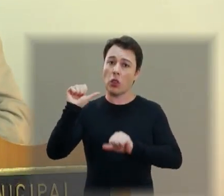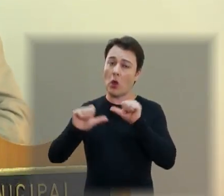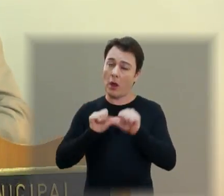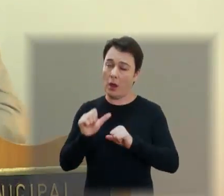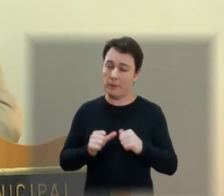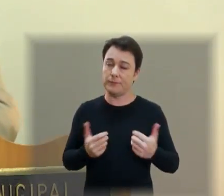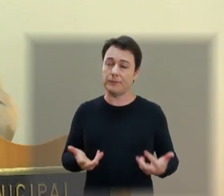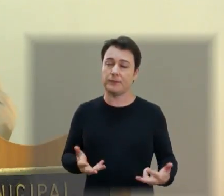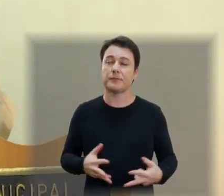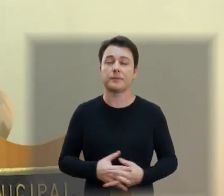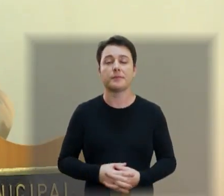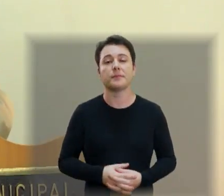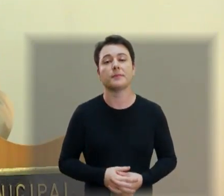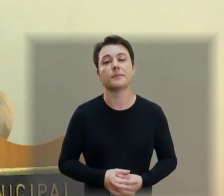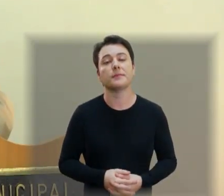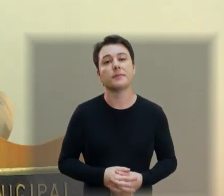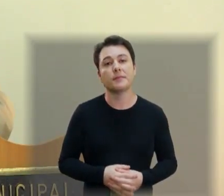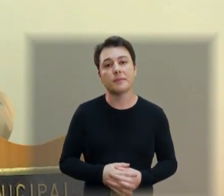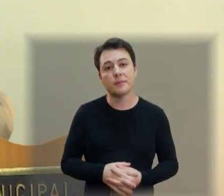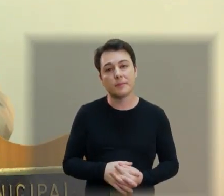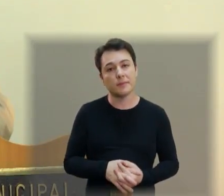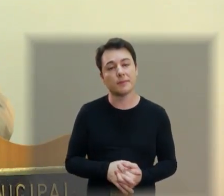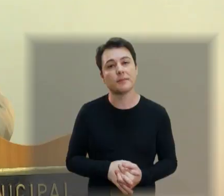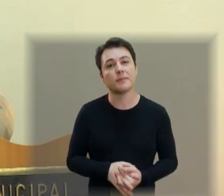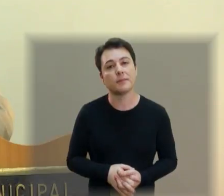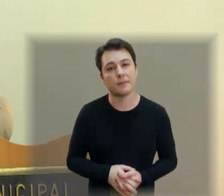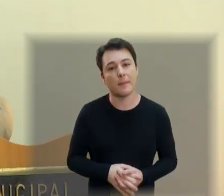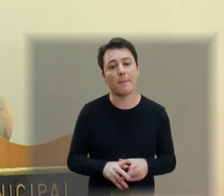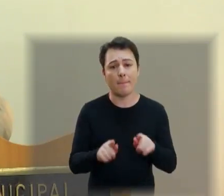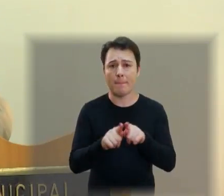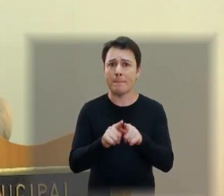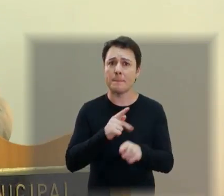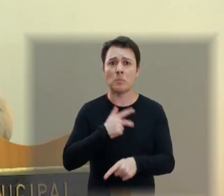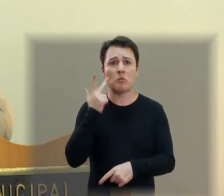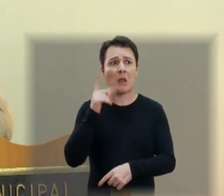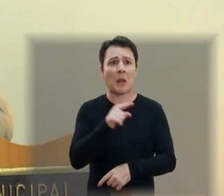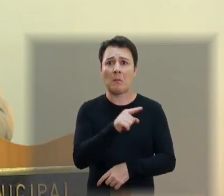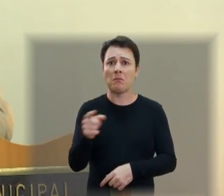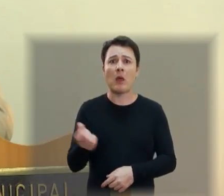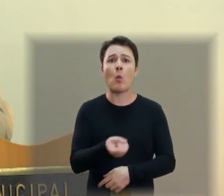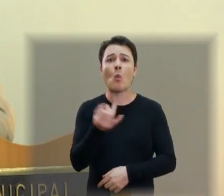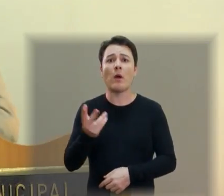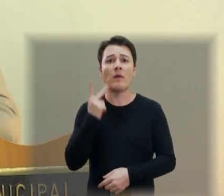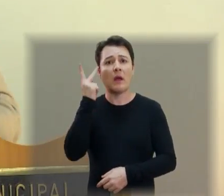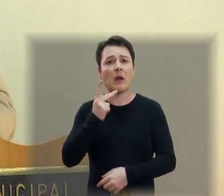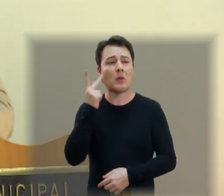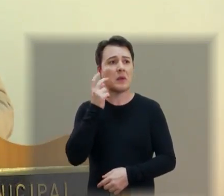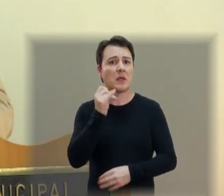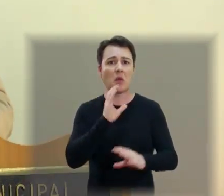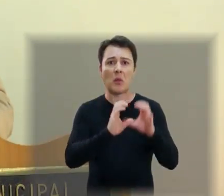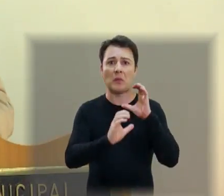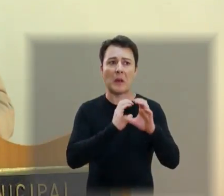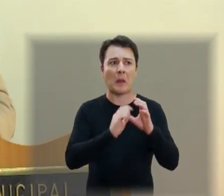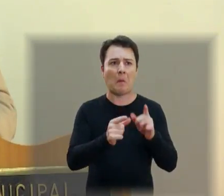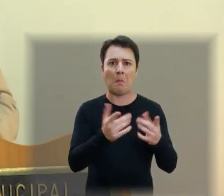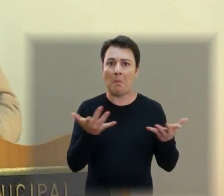Outra coisa que eu quero falar também, muitos, não sei se está acontecendo com os senhores vereadores, no vosso gabinete, alguma ligação que vocês estão